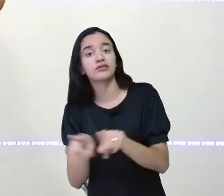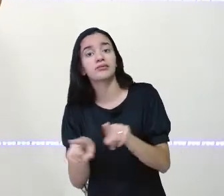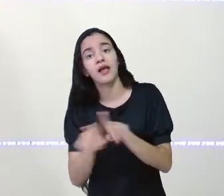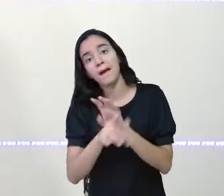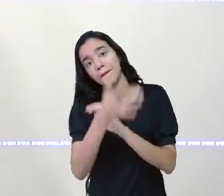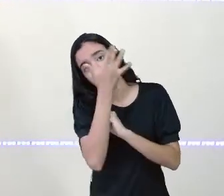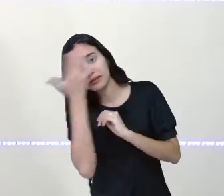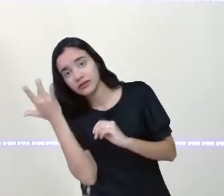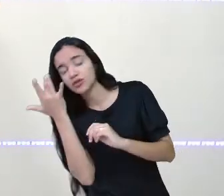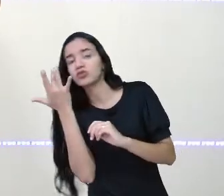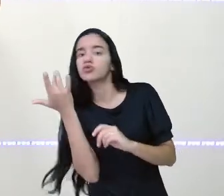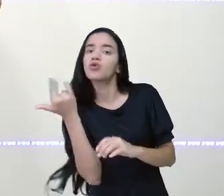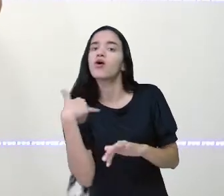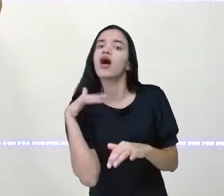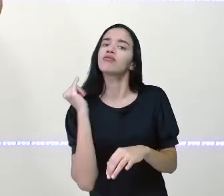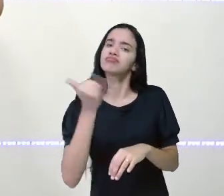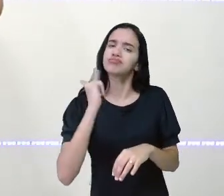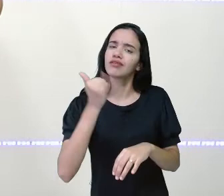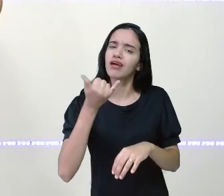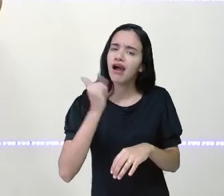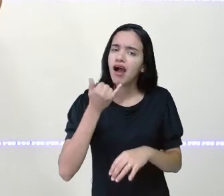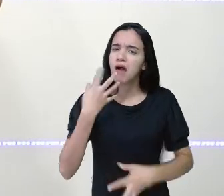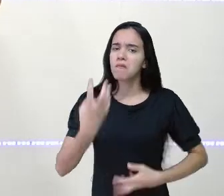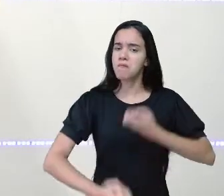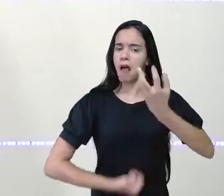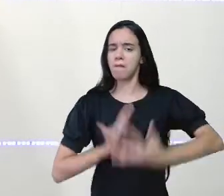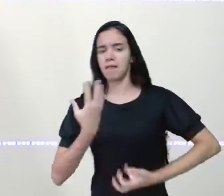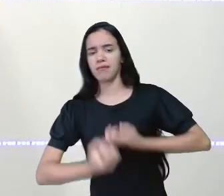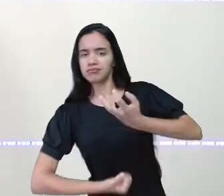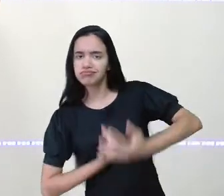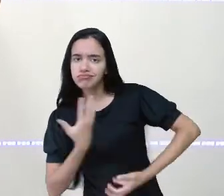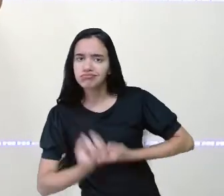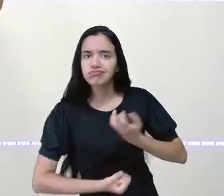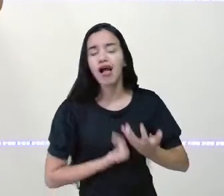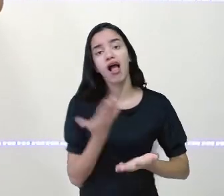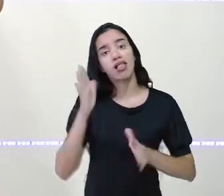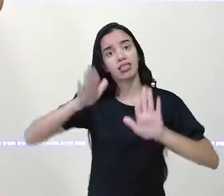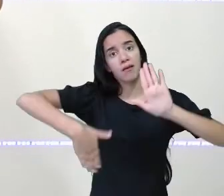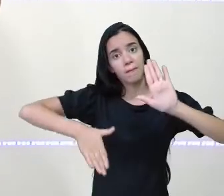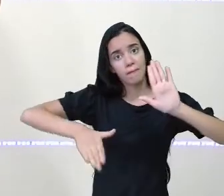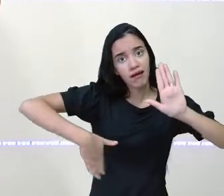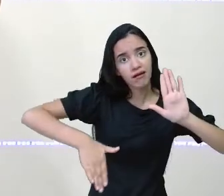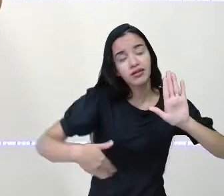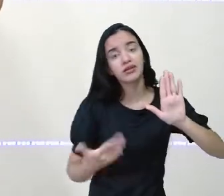repentistas, não é assim? Aqueles que recitam repentes na praia,